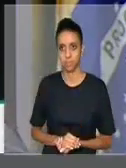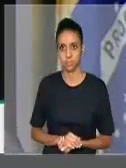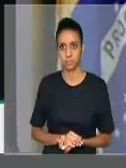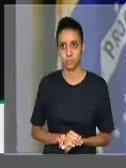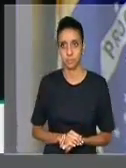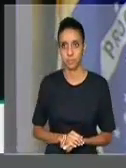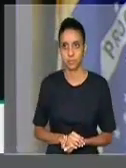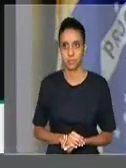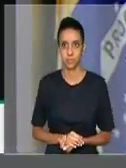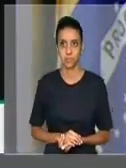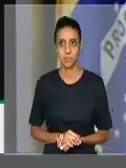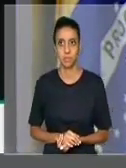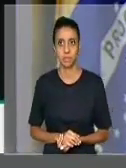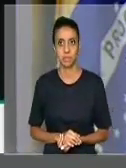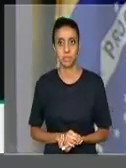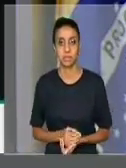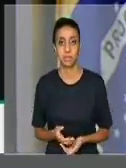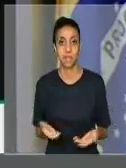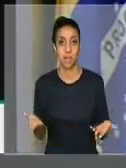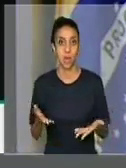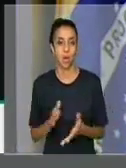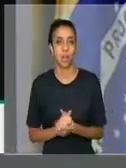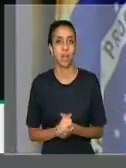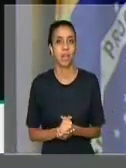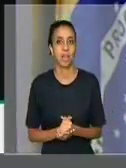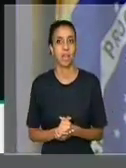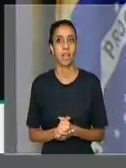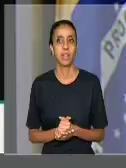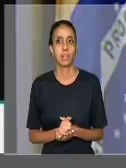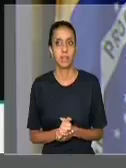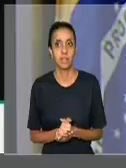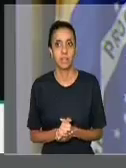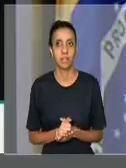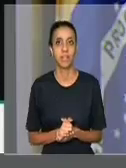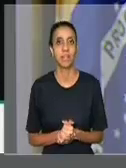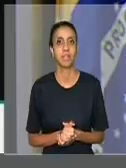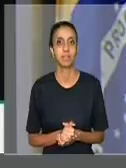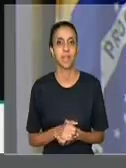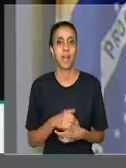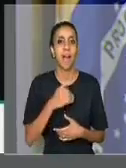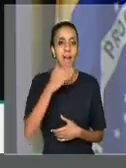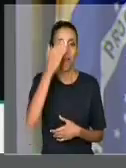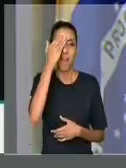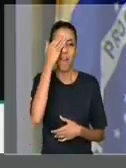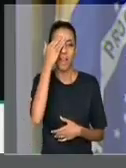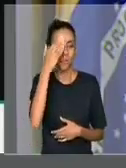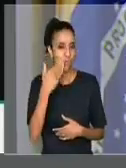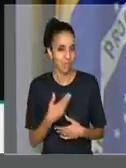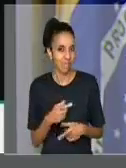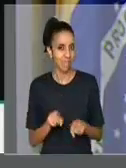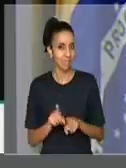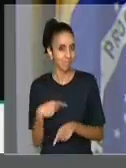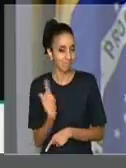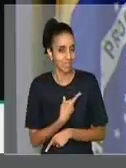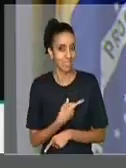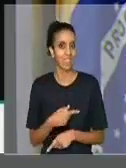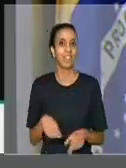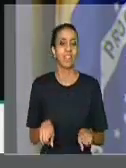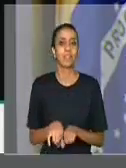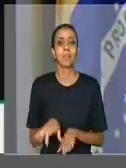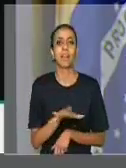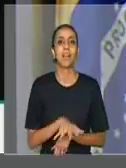a sardinha é puxando sardinha onde a cimpor o nosso prato agradecer pelo que faz pela agricultura